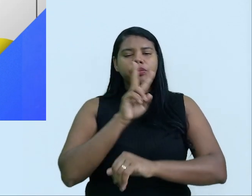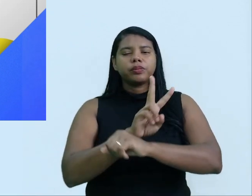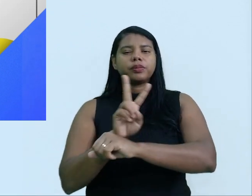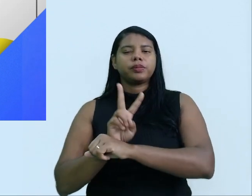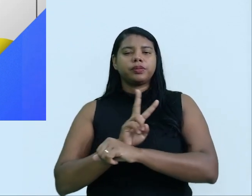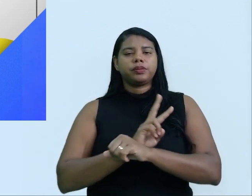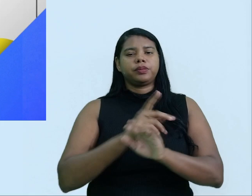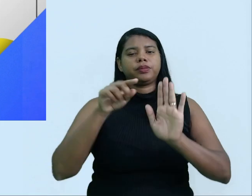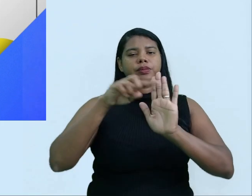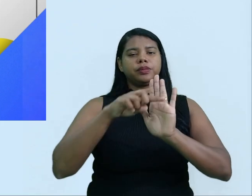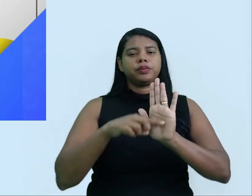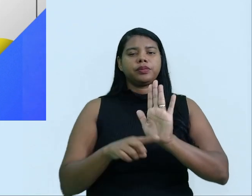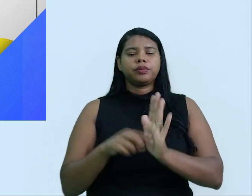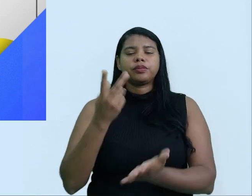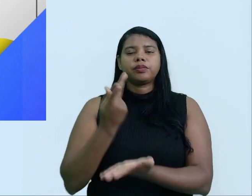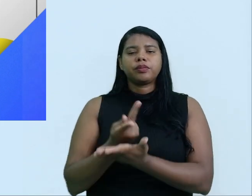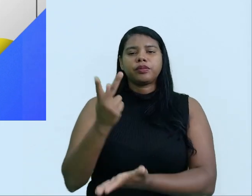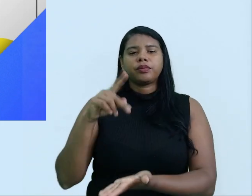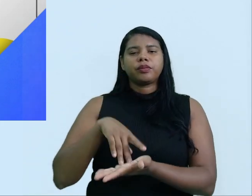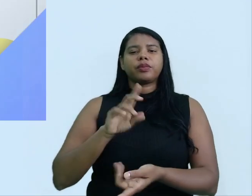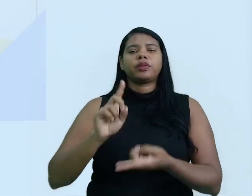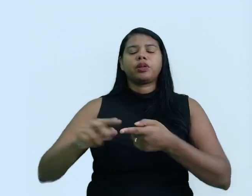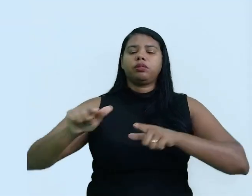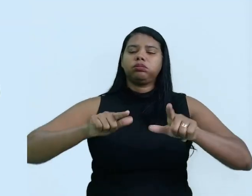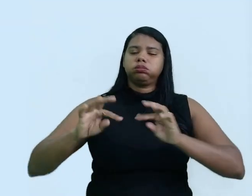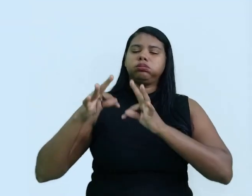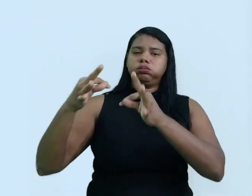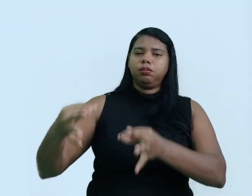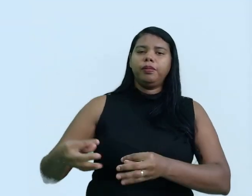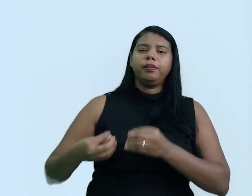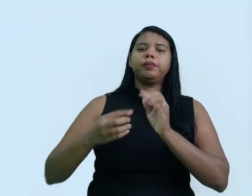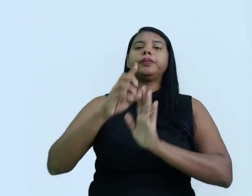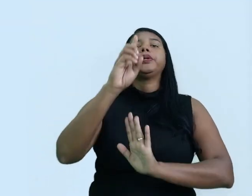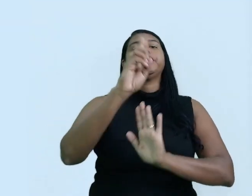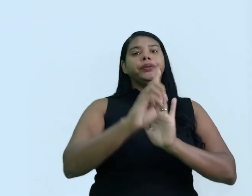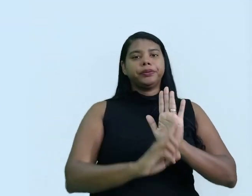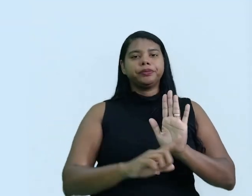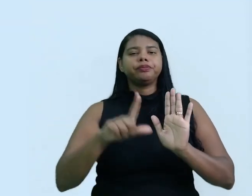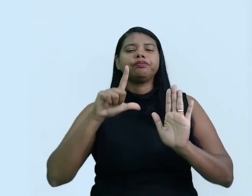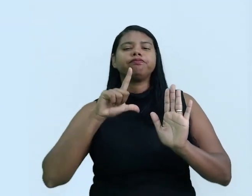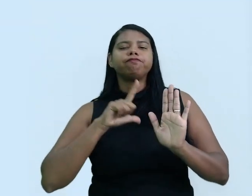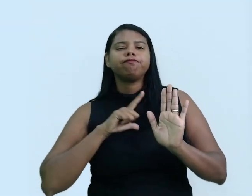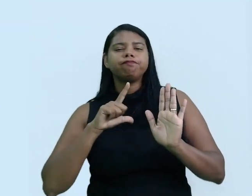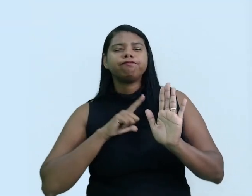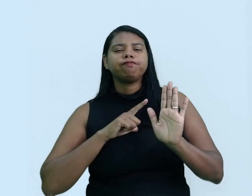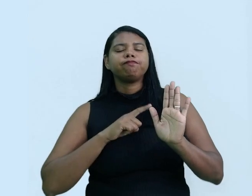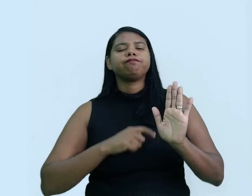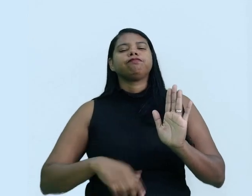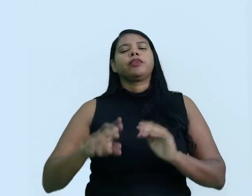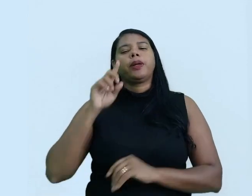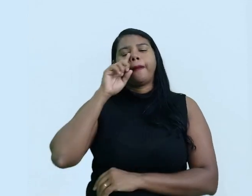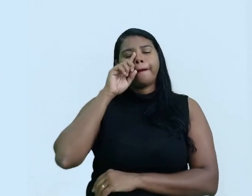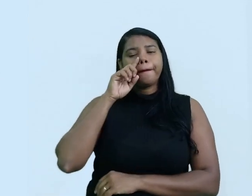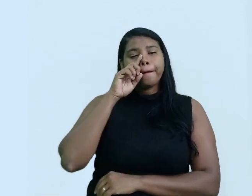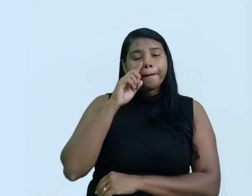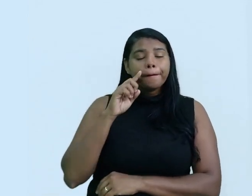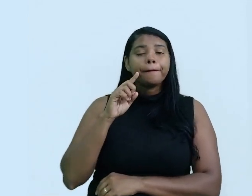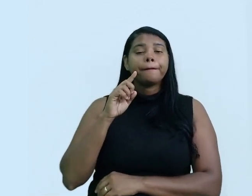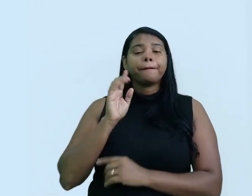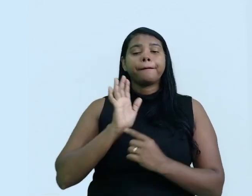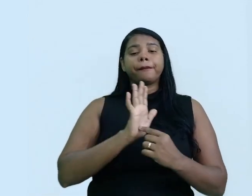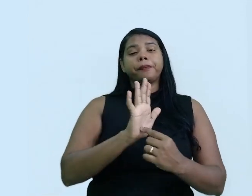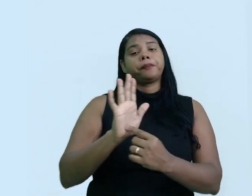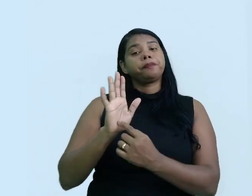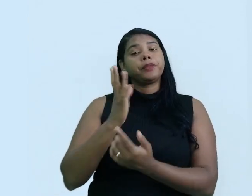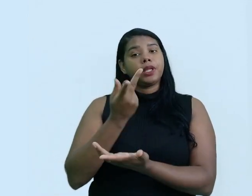do plano de ação. Então, todo trabalhador, tá, por direito, ele deve estar ciente dos riscos que ele está exposto